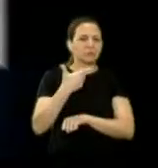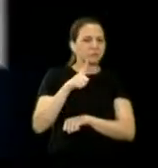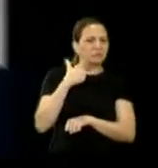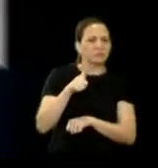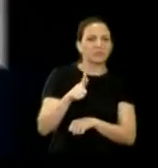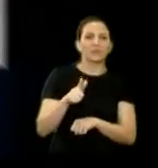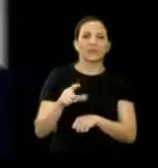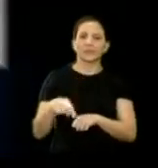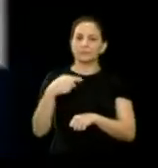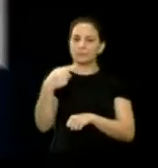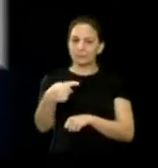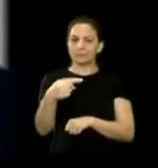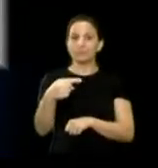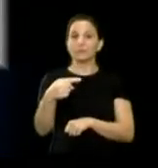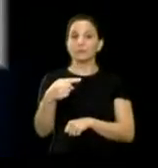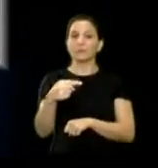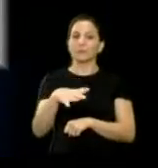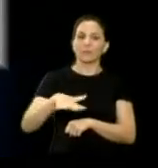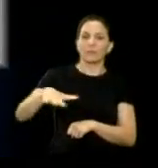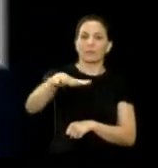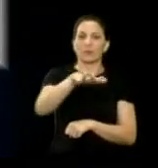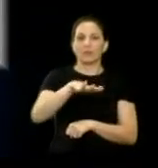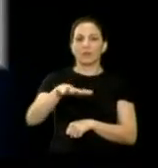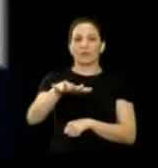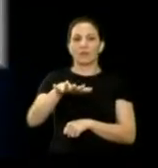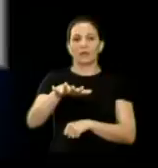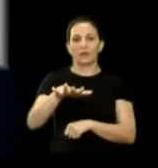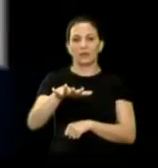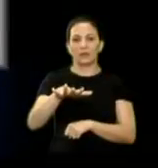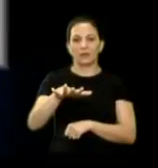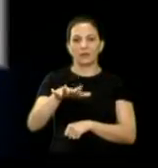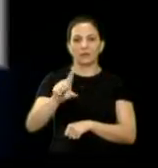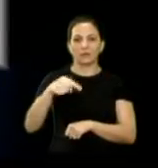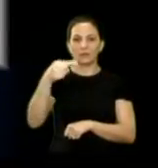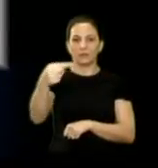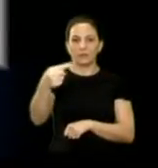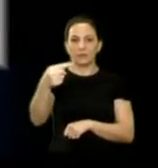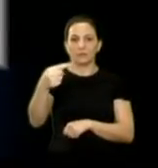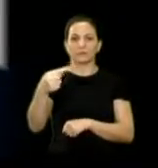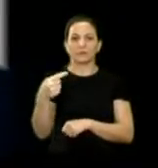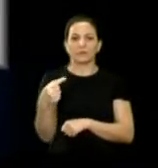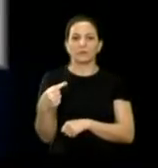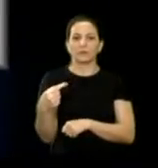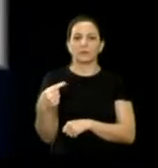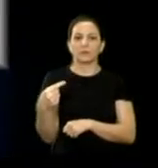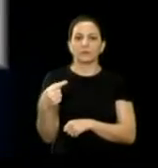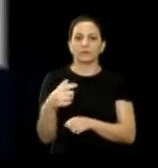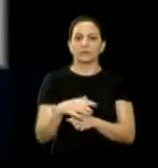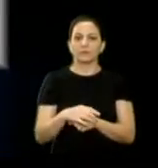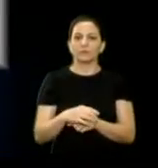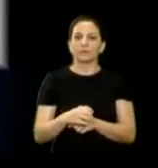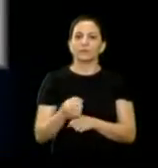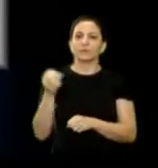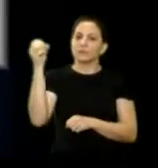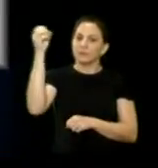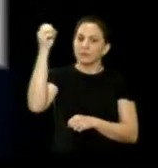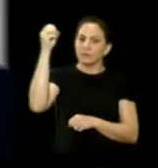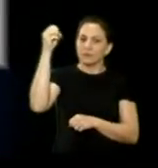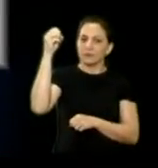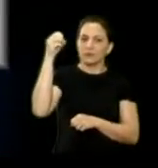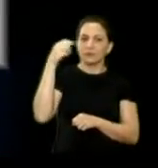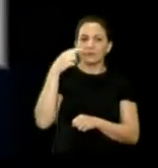seguir. Situação um pouco, pode seguir, você pode seguir nessas fotos, você pode ver de onde que está, pode